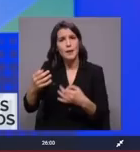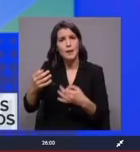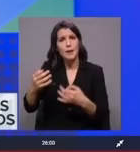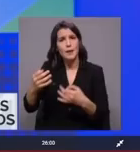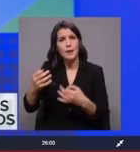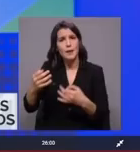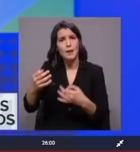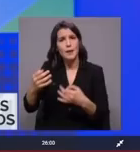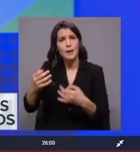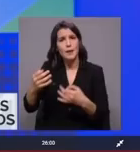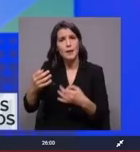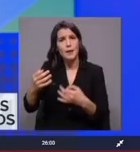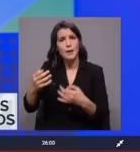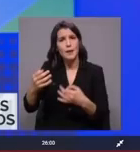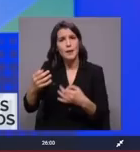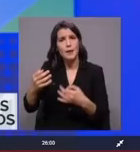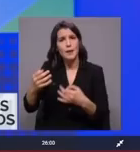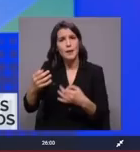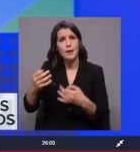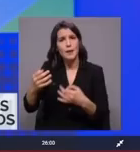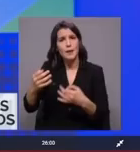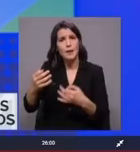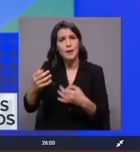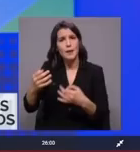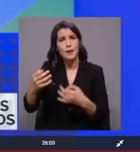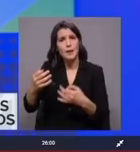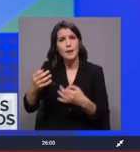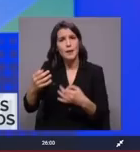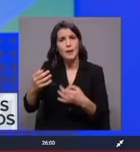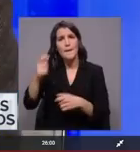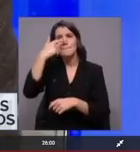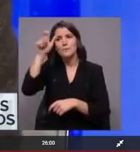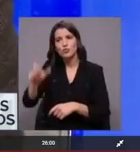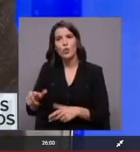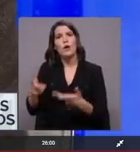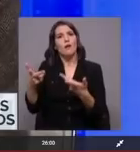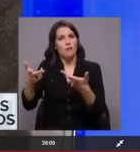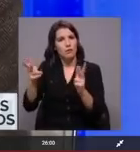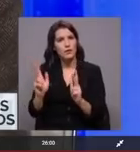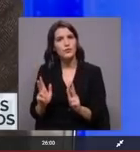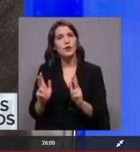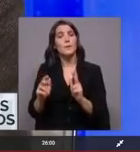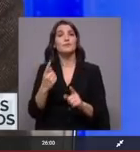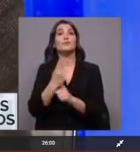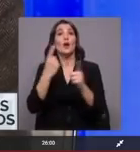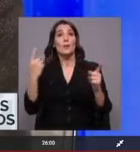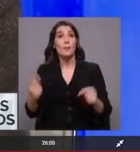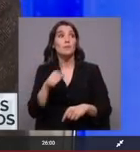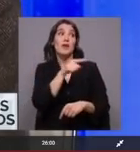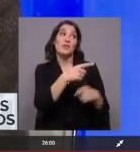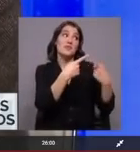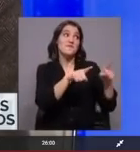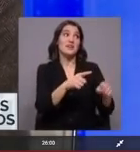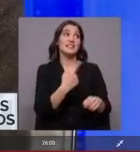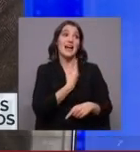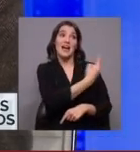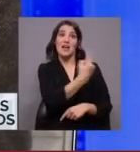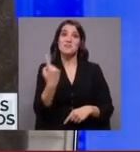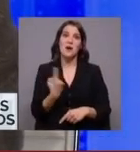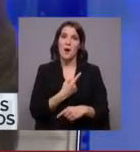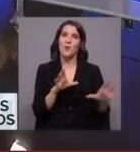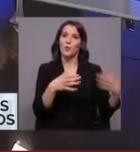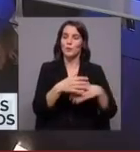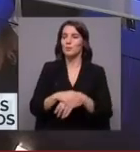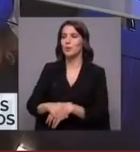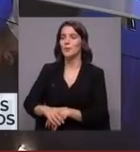pagam quarenta por cento sobre o valor acrescentado acrescentando aos 50.000 pronto faz mas não liga nem Desliga isso é